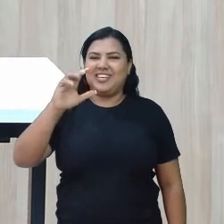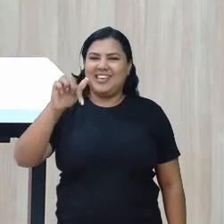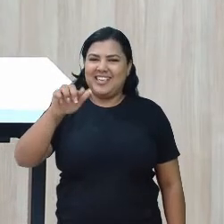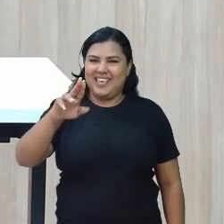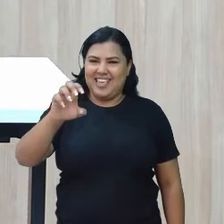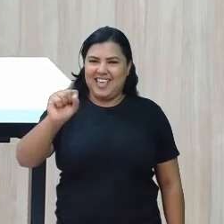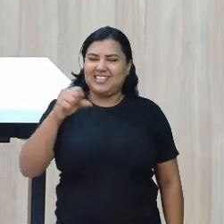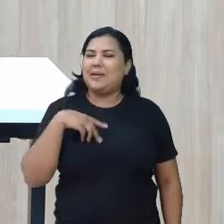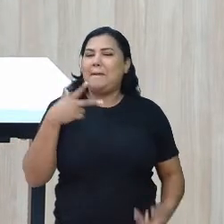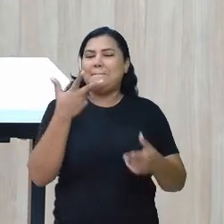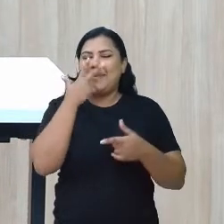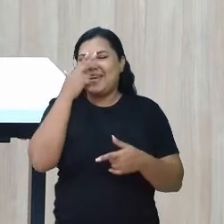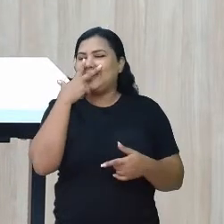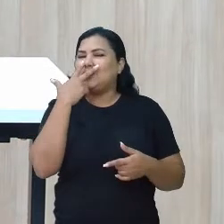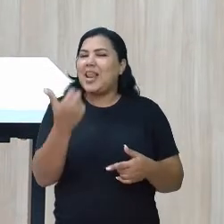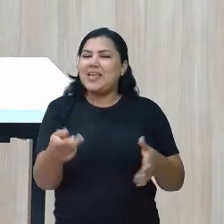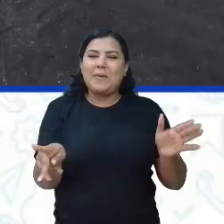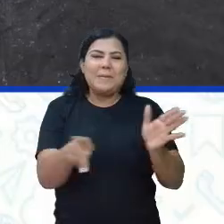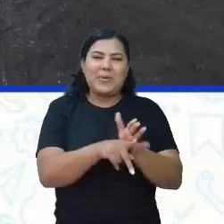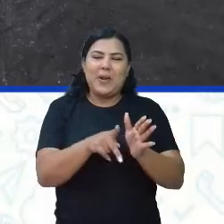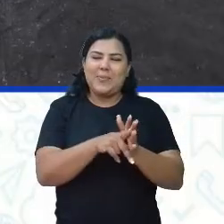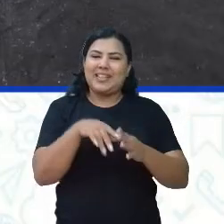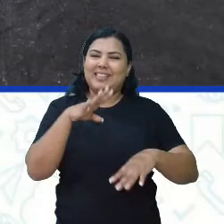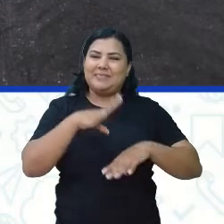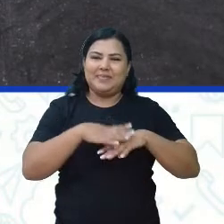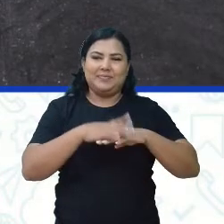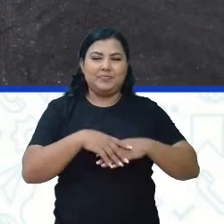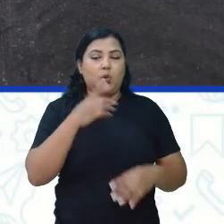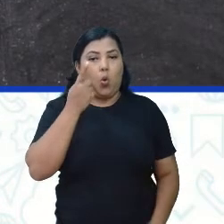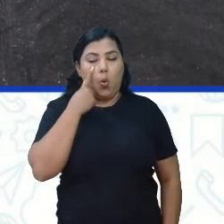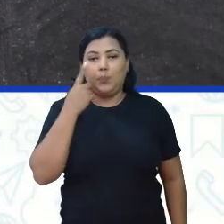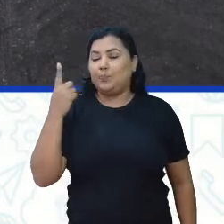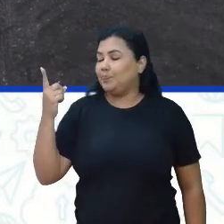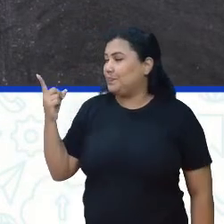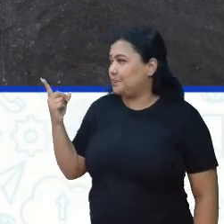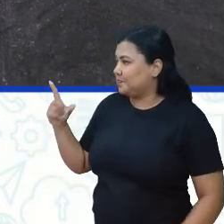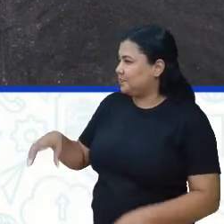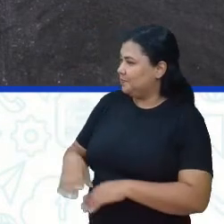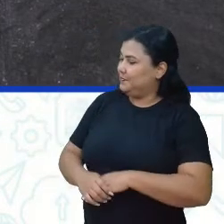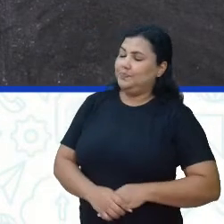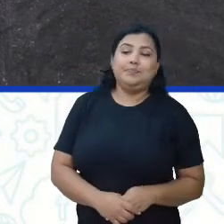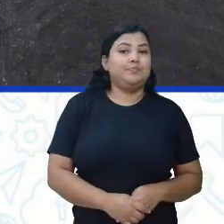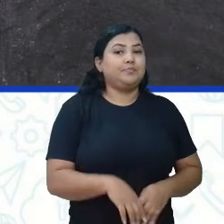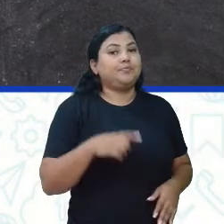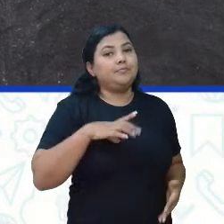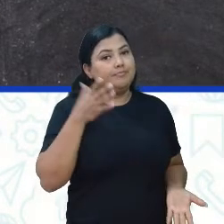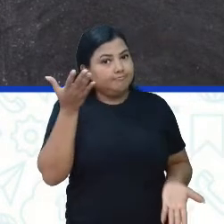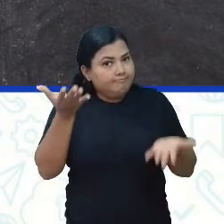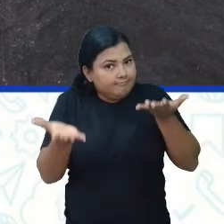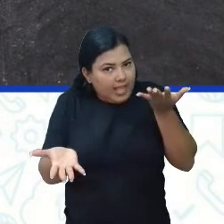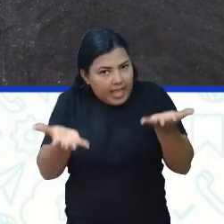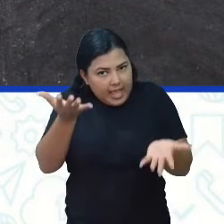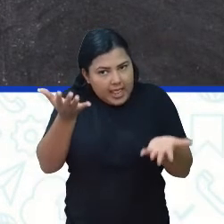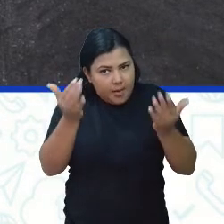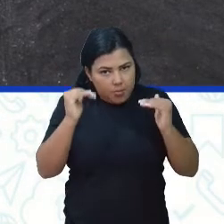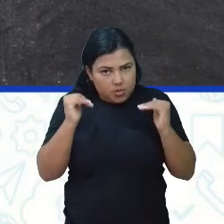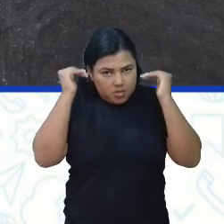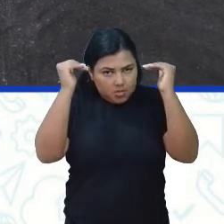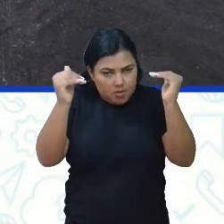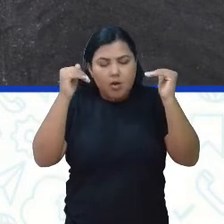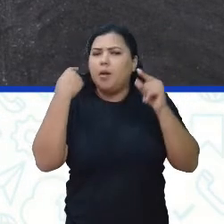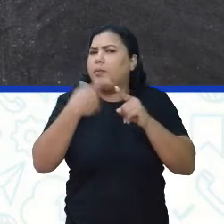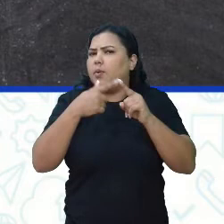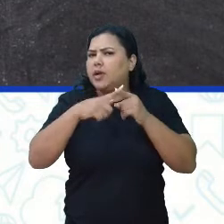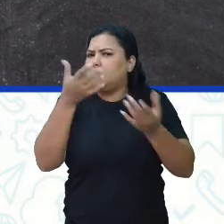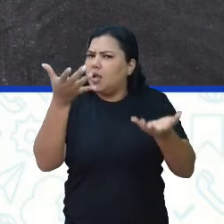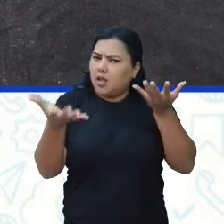matemática. Então observa aí na tela que você tem o seguinte, a balança em equilíbrio, que a gente já viu em outras situações, porque essa balança